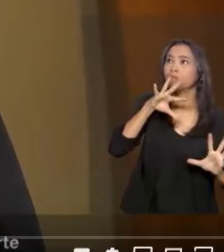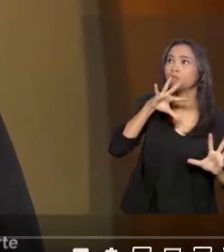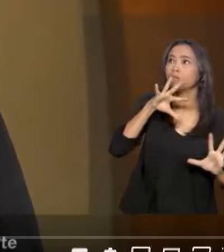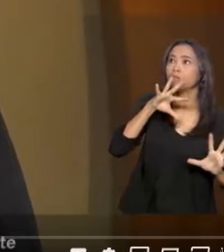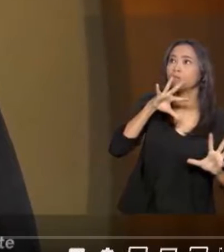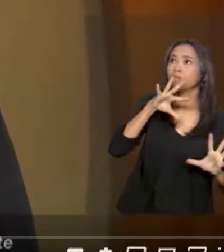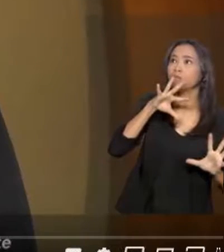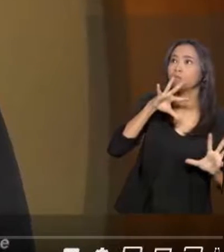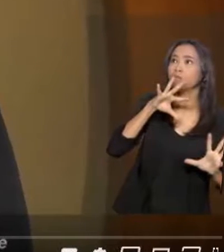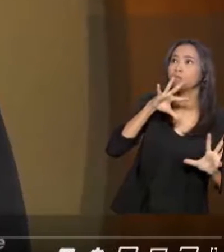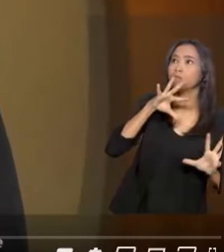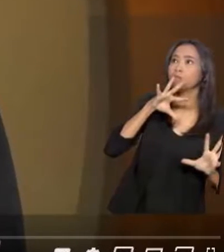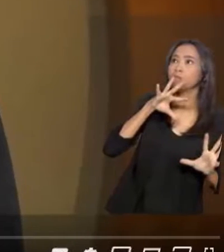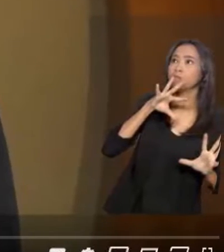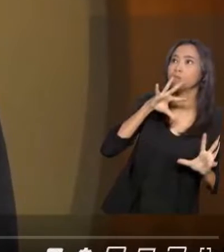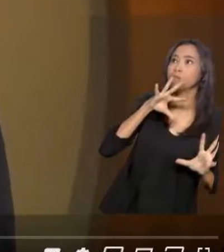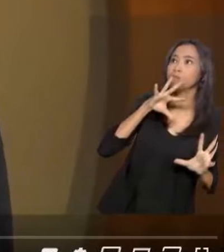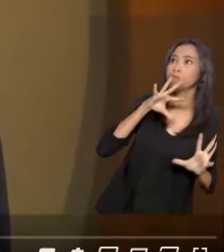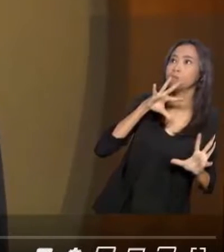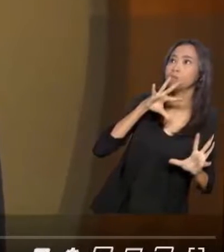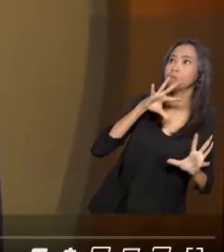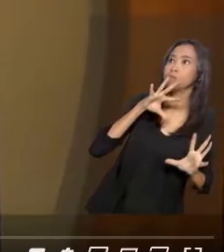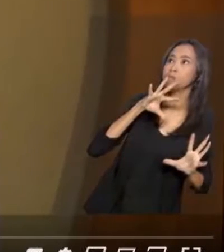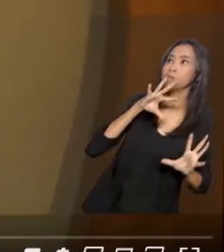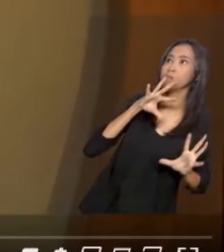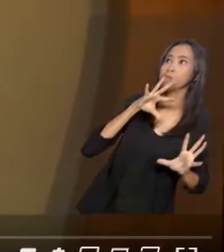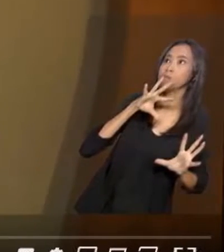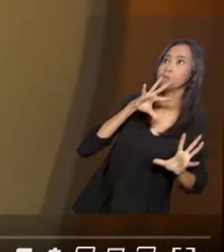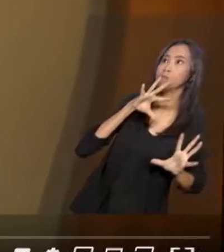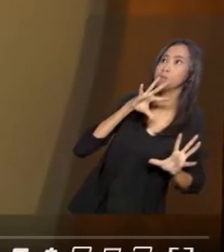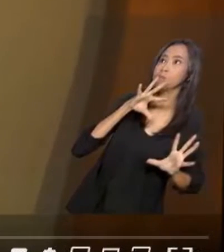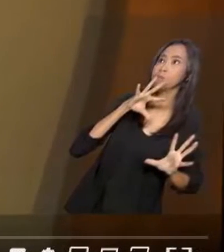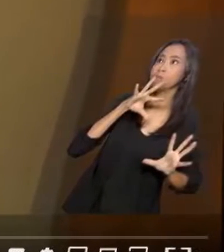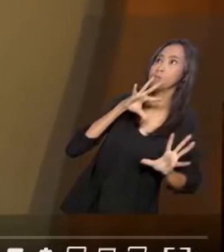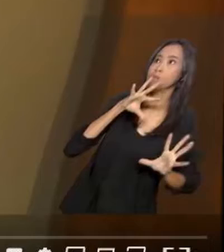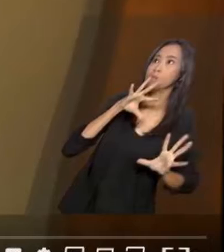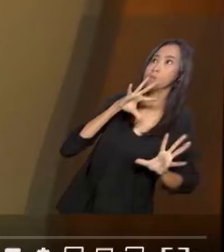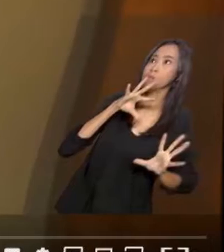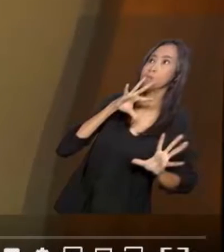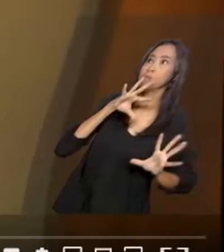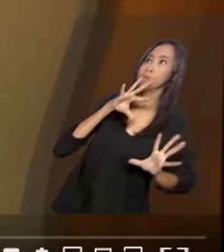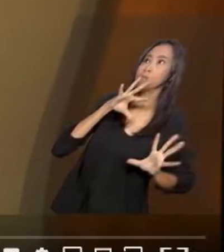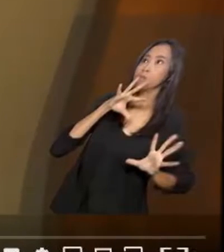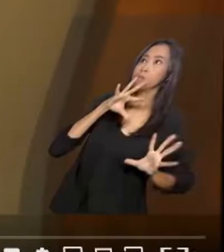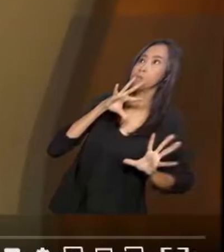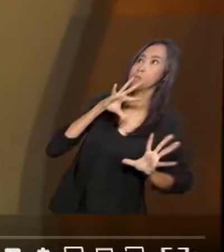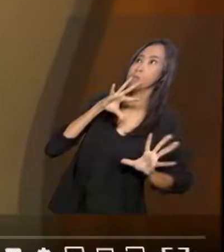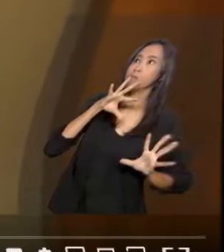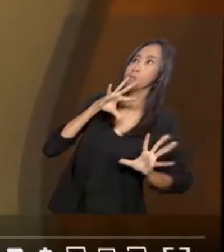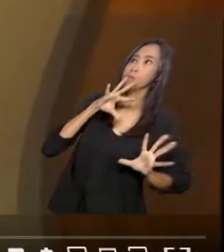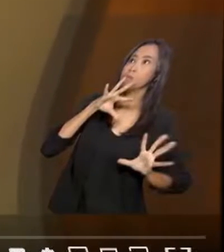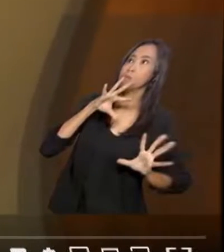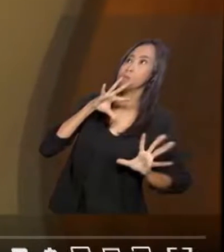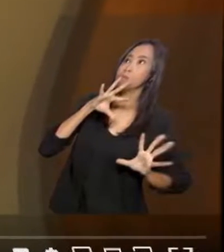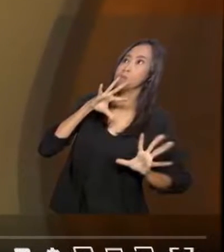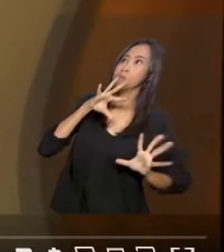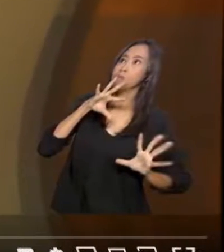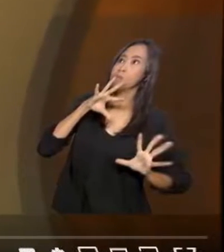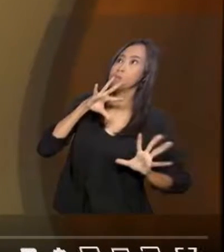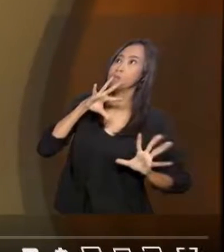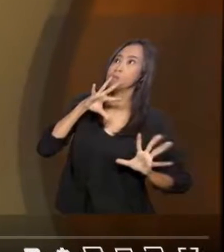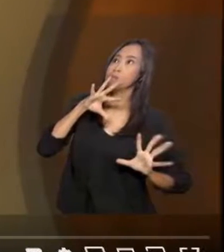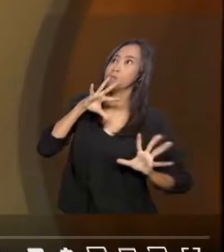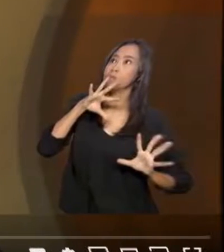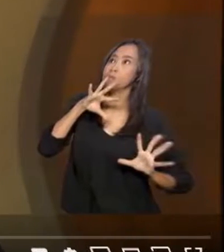estamos assistindo. Vamos atuar fortemente para controlar os incêndios na